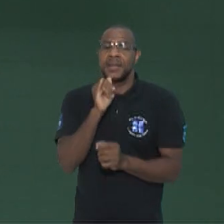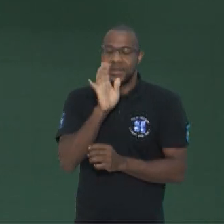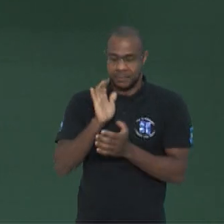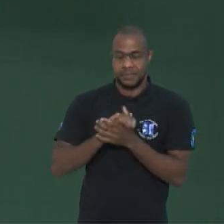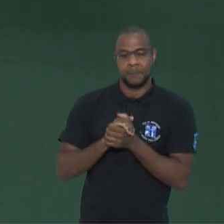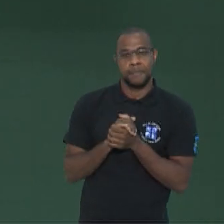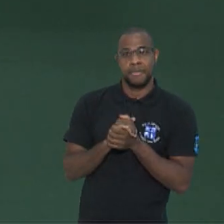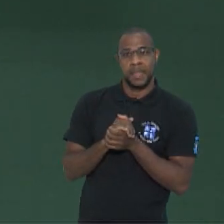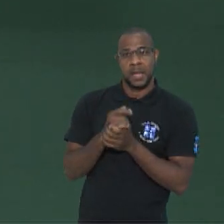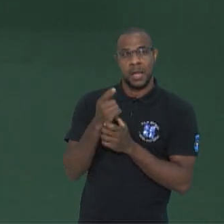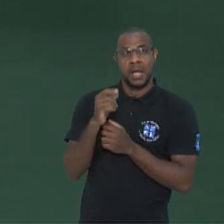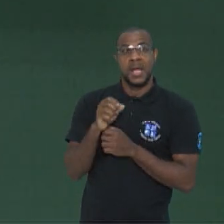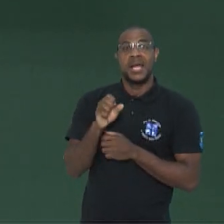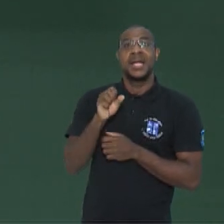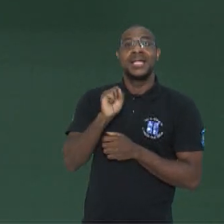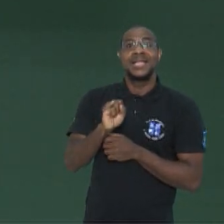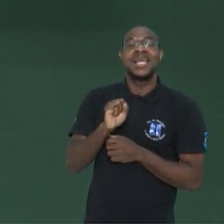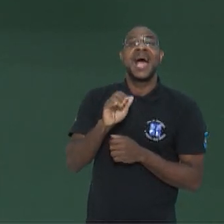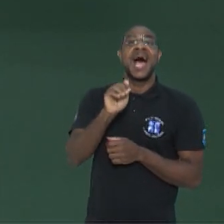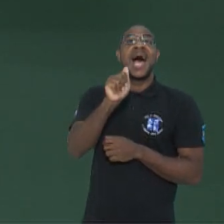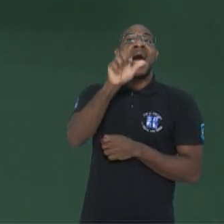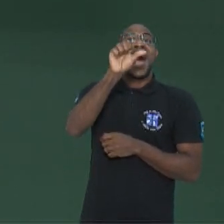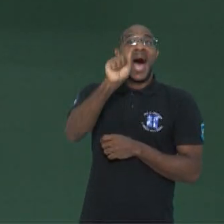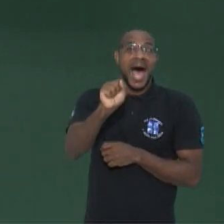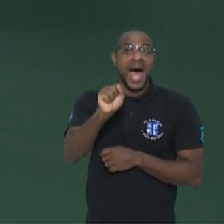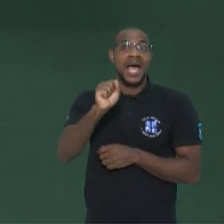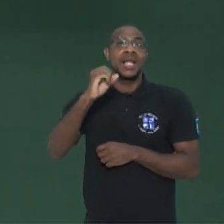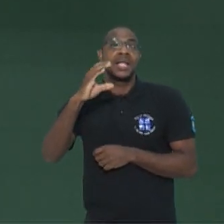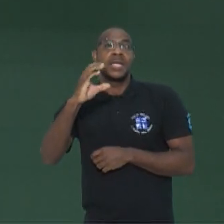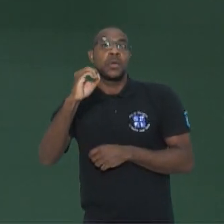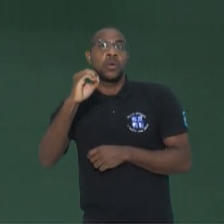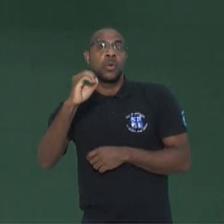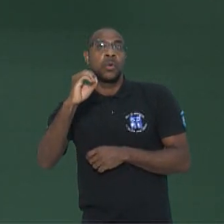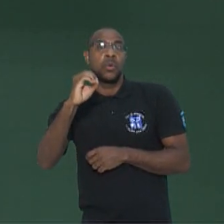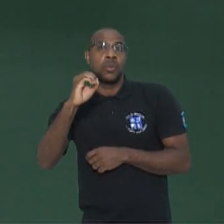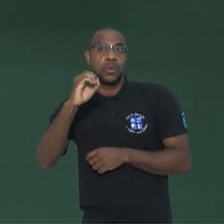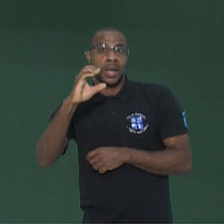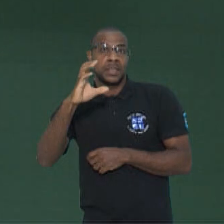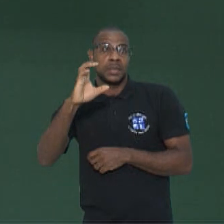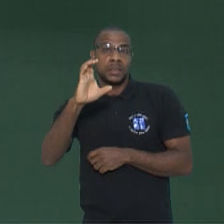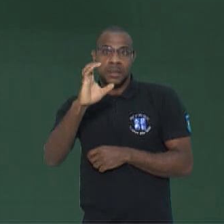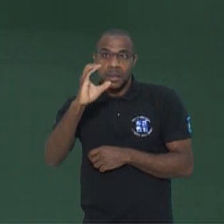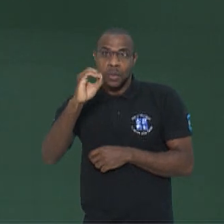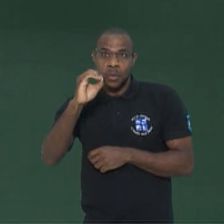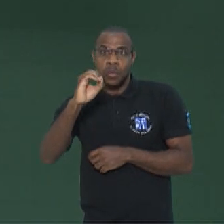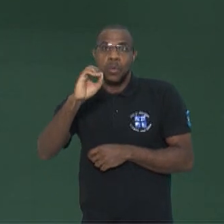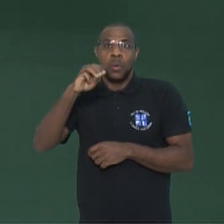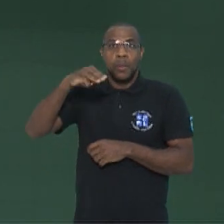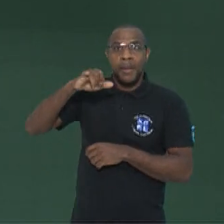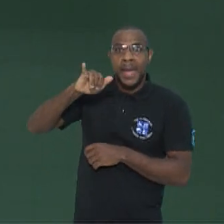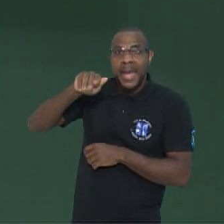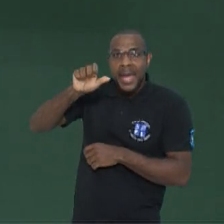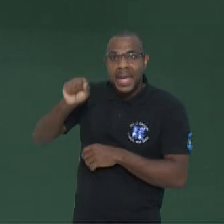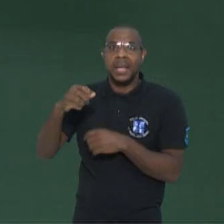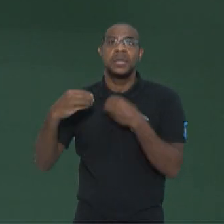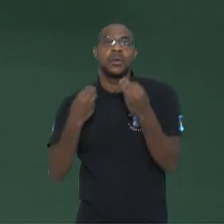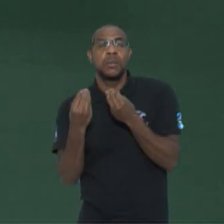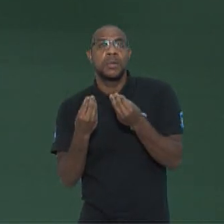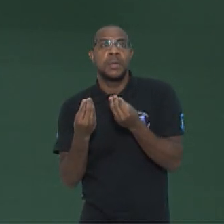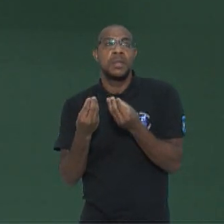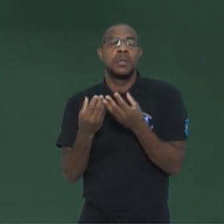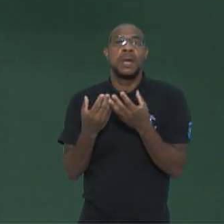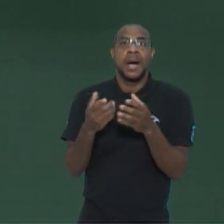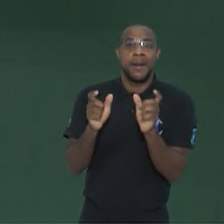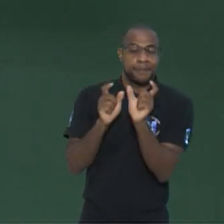falando assim, ó, as colmeias, porque eu tenho colmeias diferentes, óbvio que daí a palavra já está